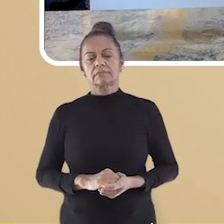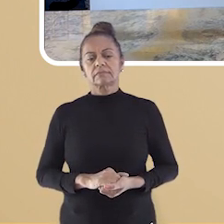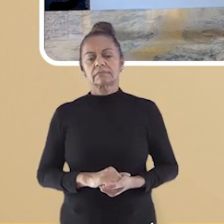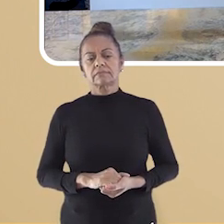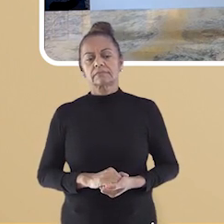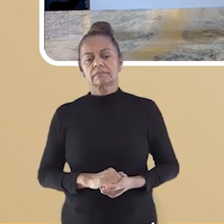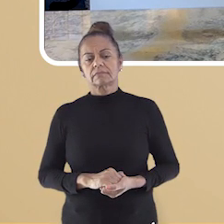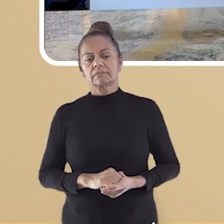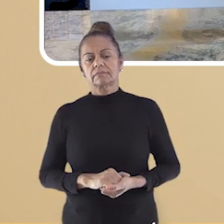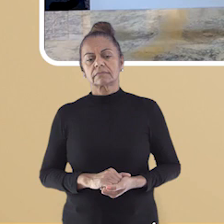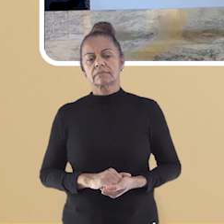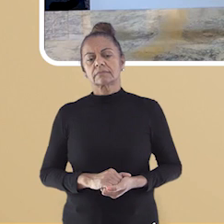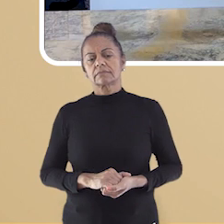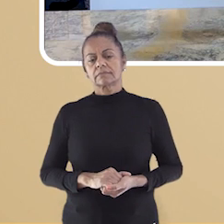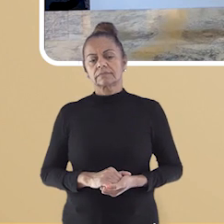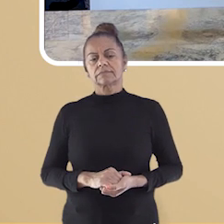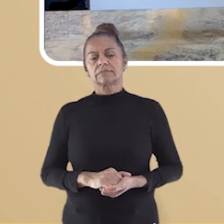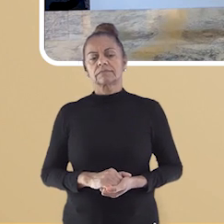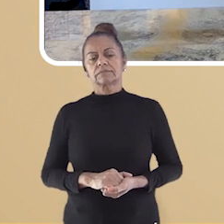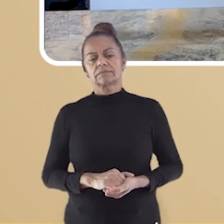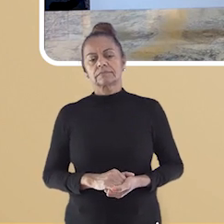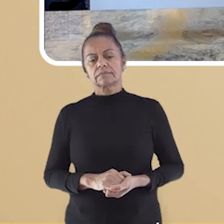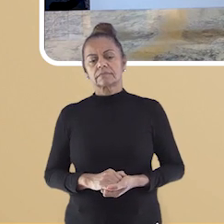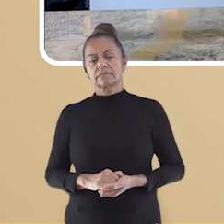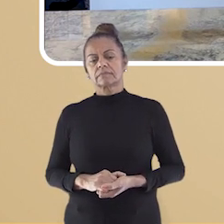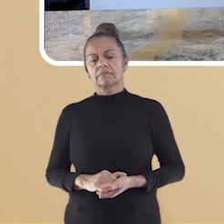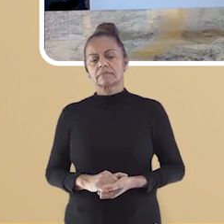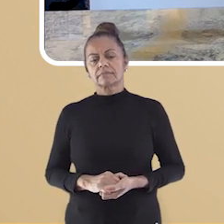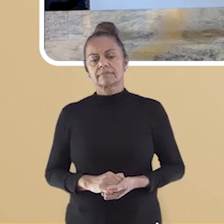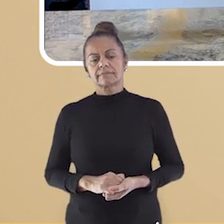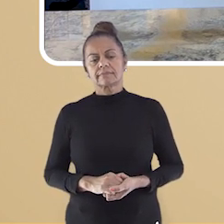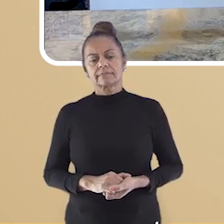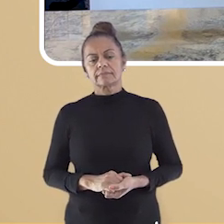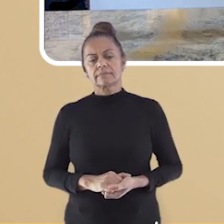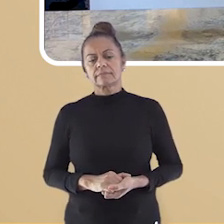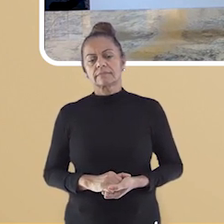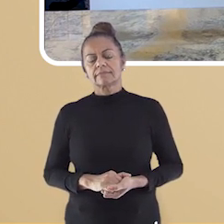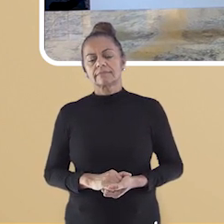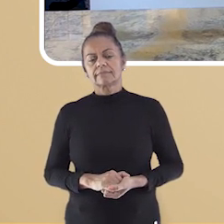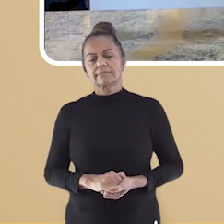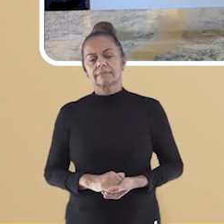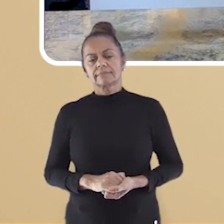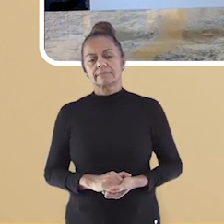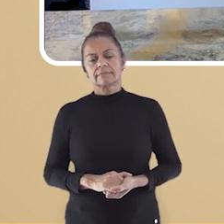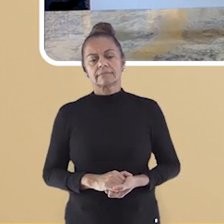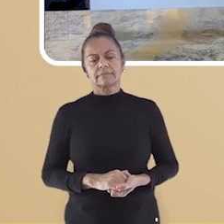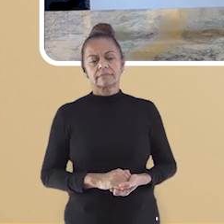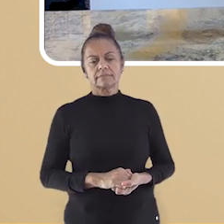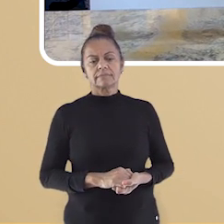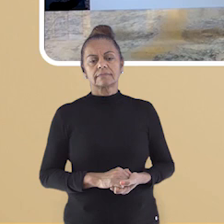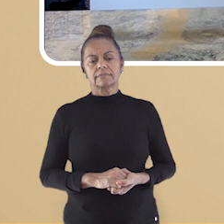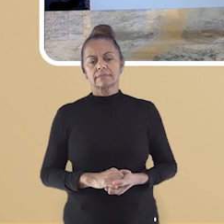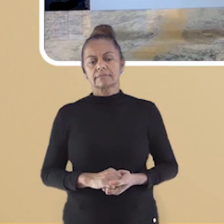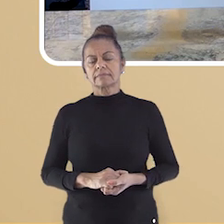massa. E vamos colocando o amido de milho.